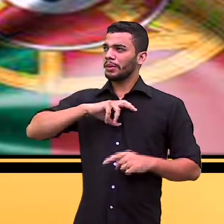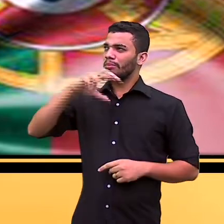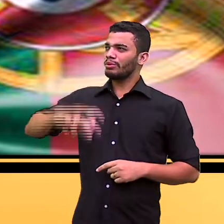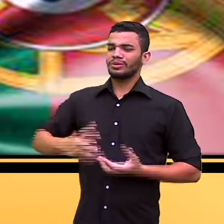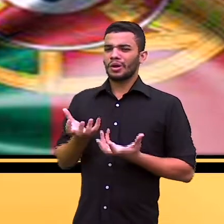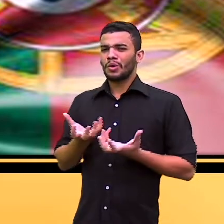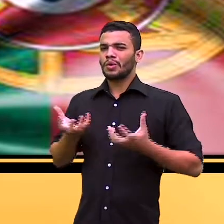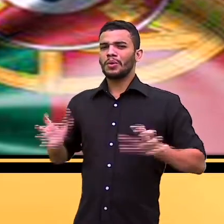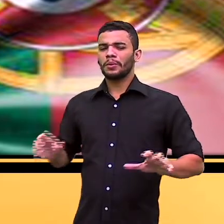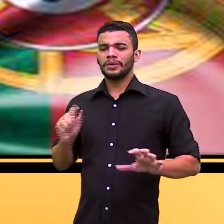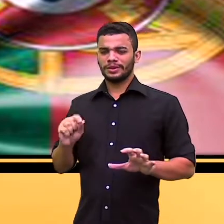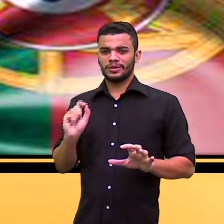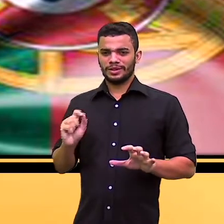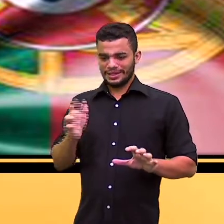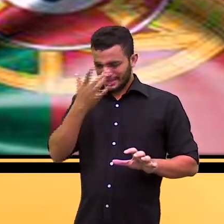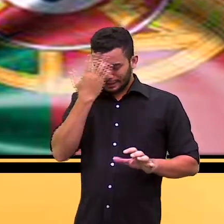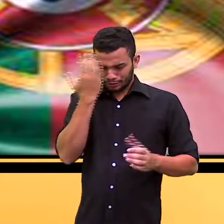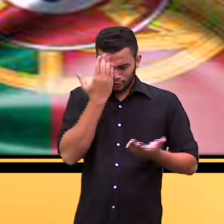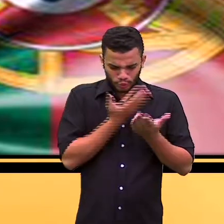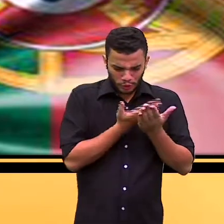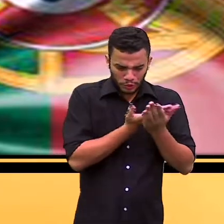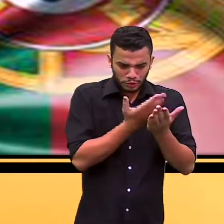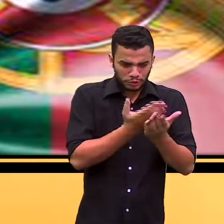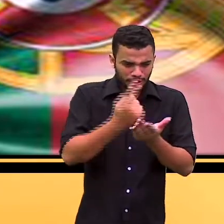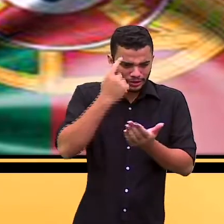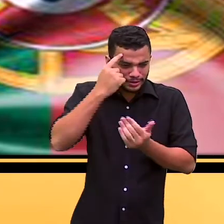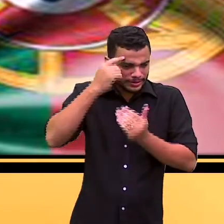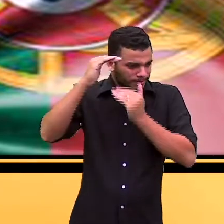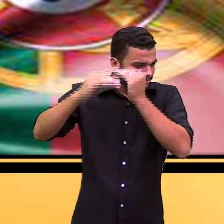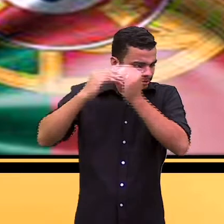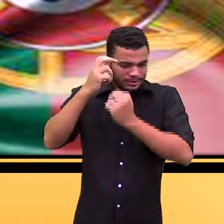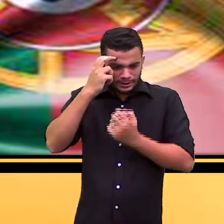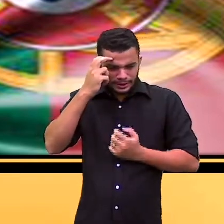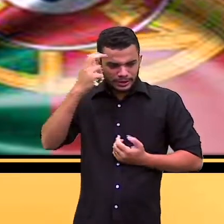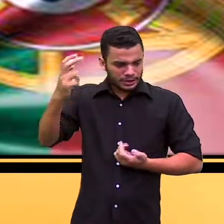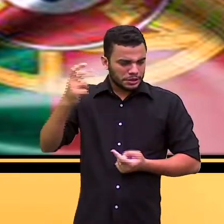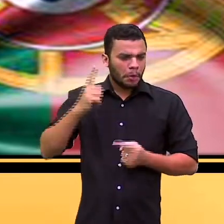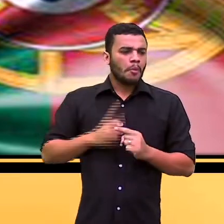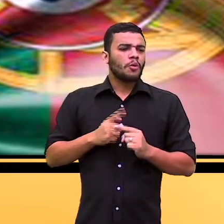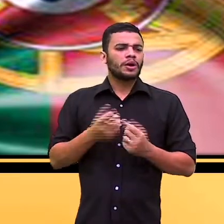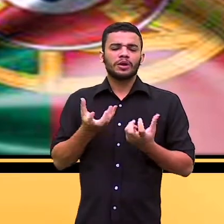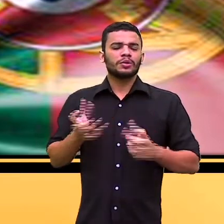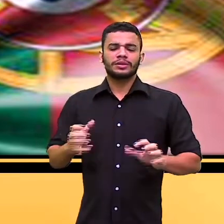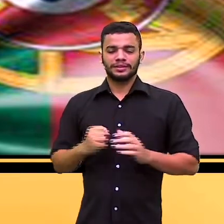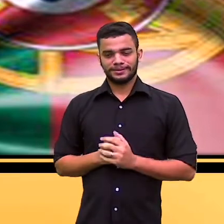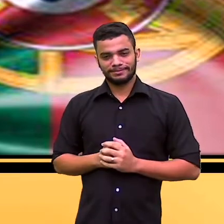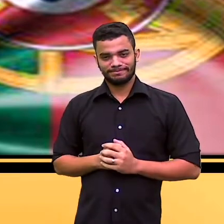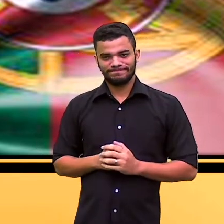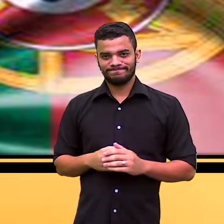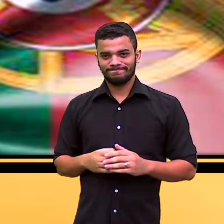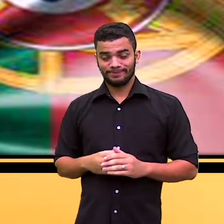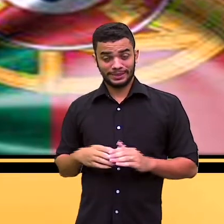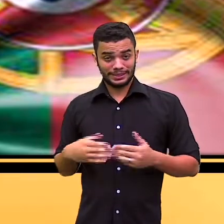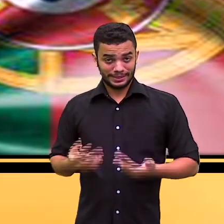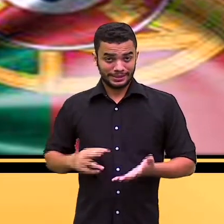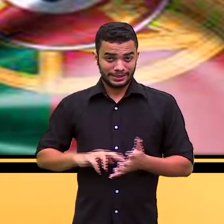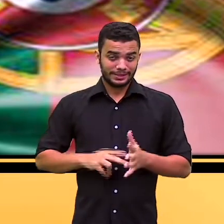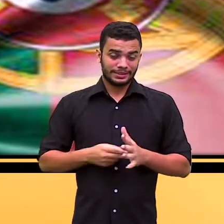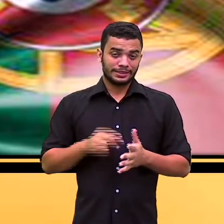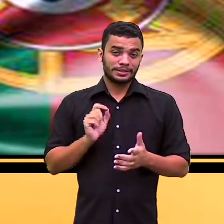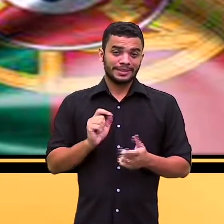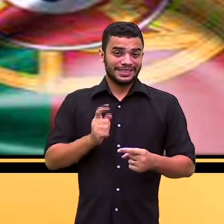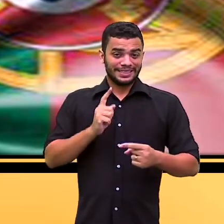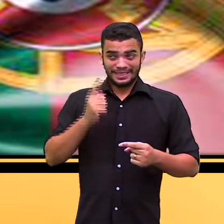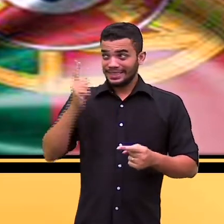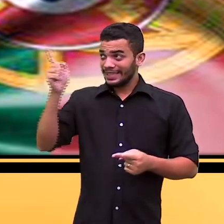Bem por isso mesmo. Quanto mais se sabe, mais vai se questionar. Então, as decisões